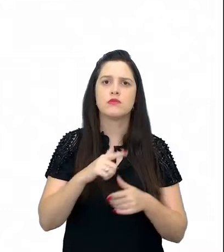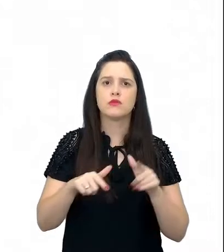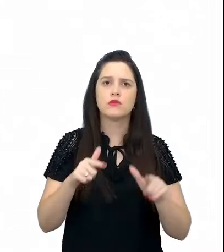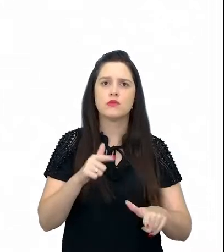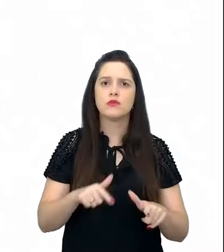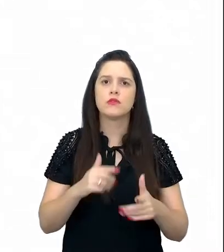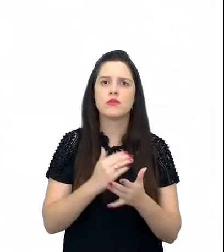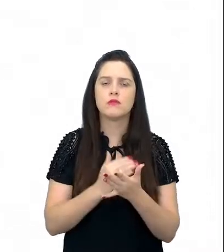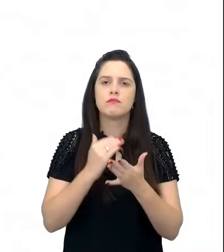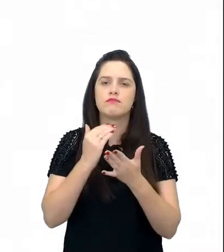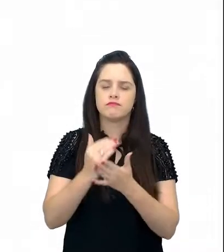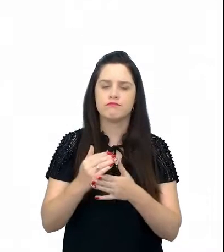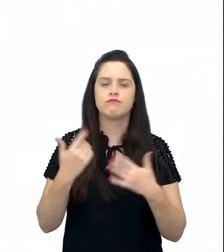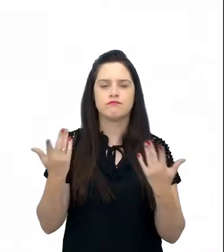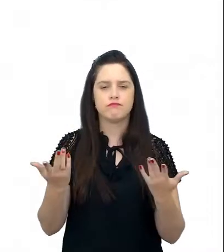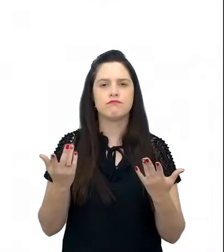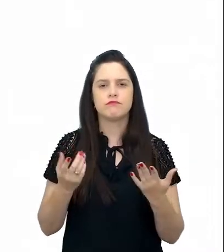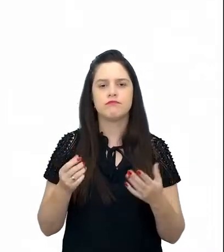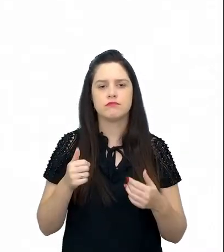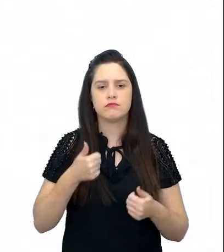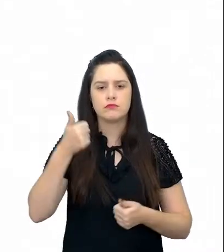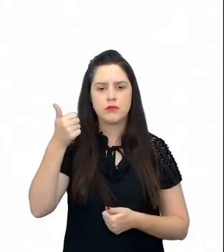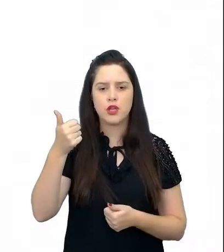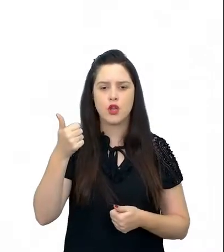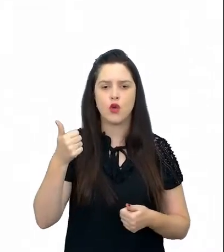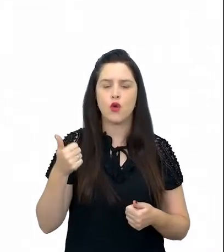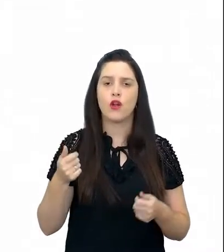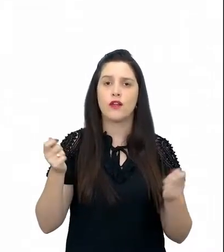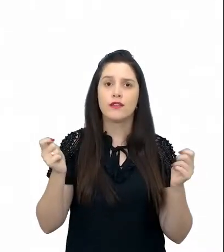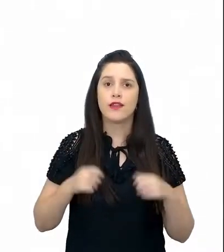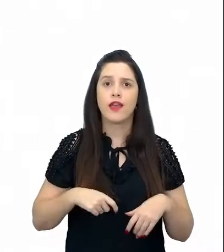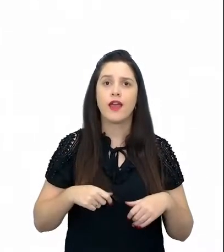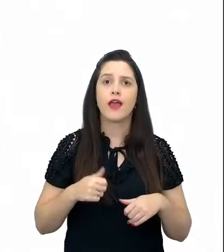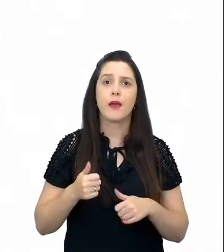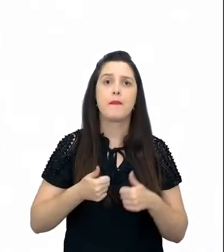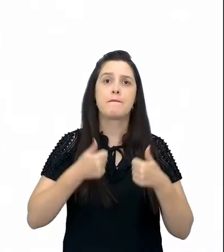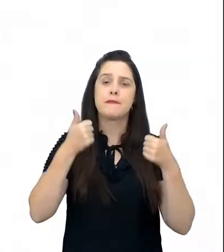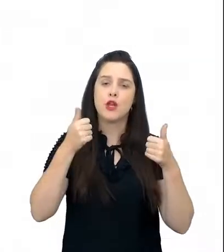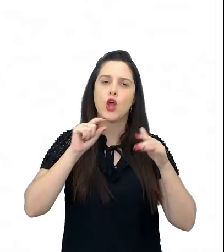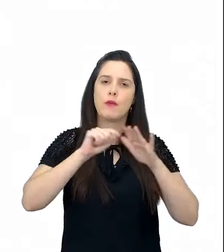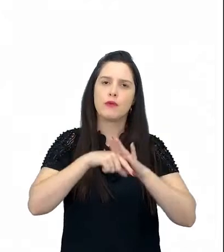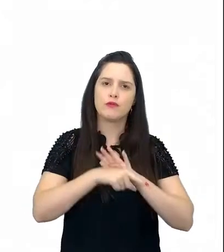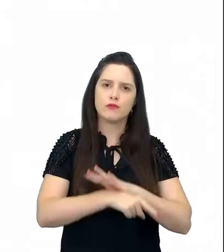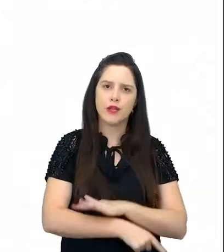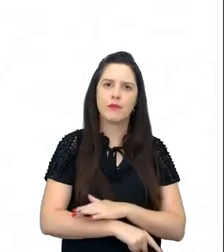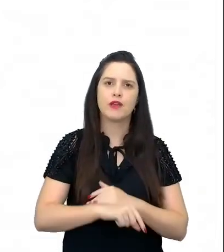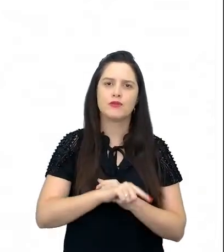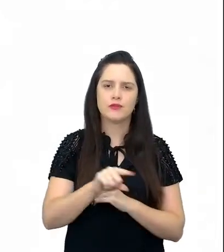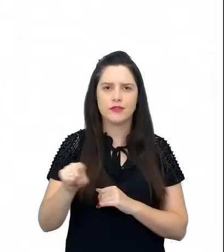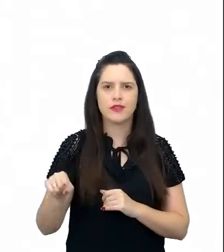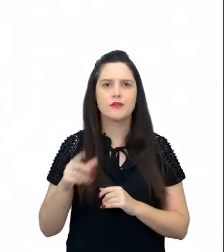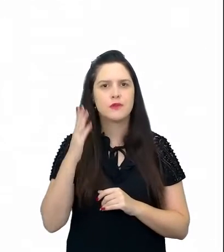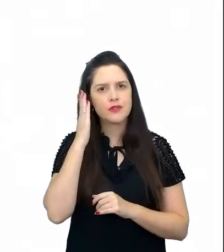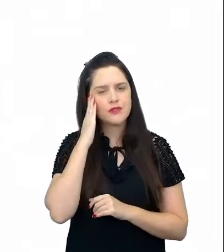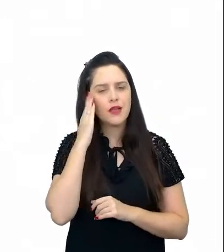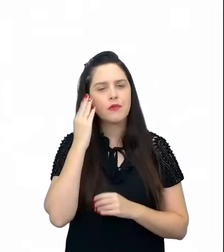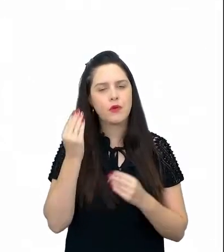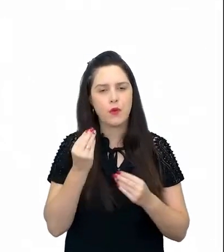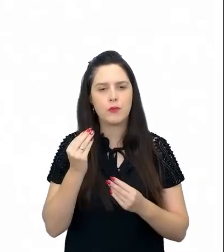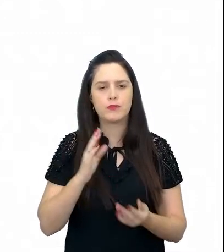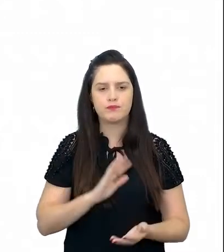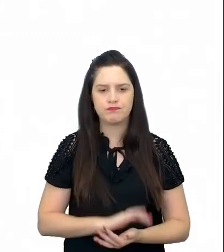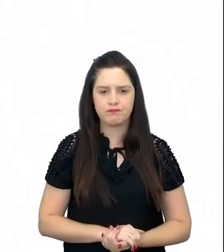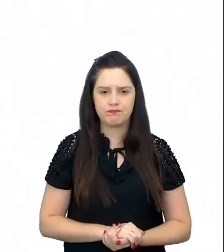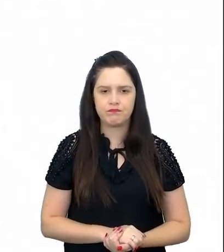relação, maior vai ser a sua abstração, melhor vai ser a sua reflexão, melhor vai se dar no caminho que é resolver essas situações, problemas.